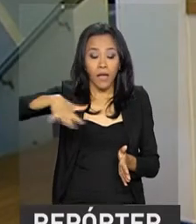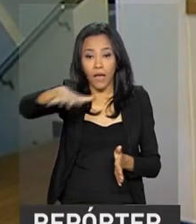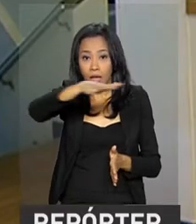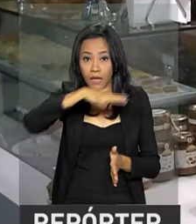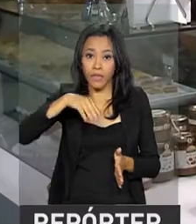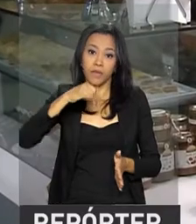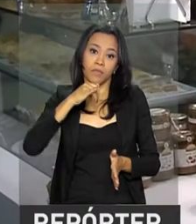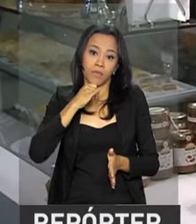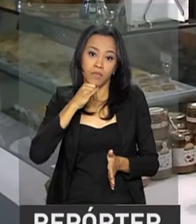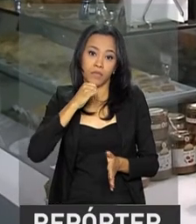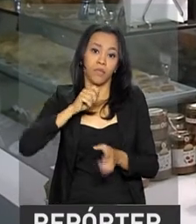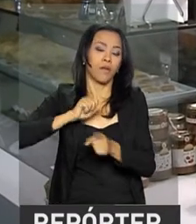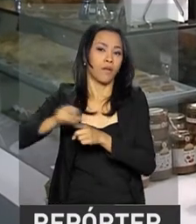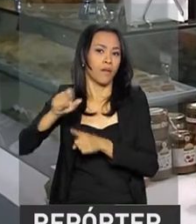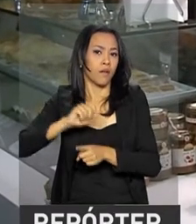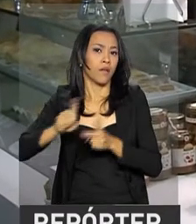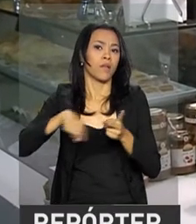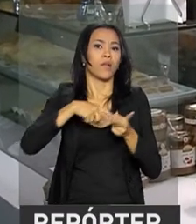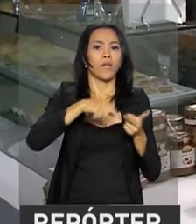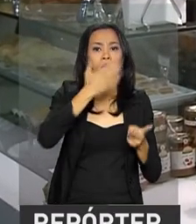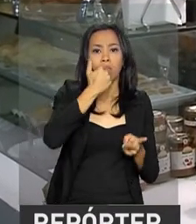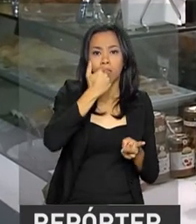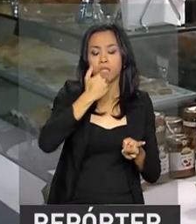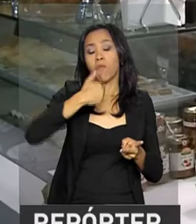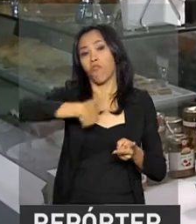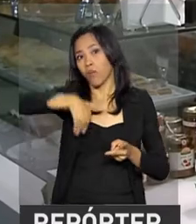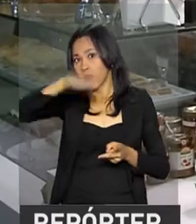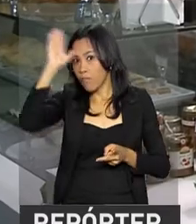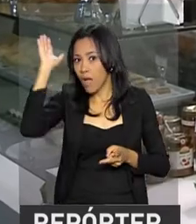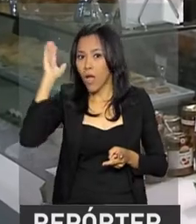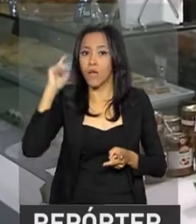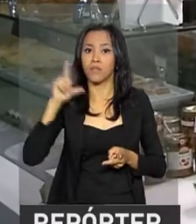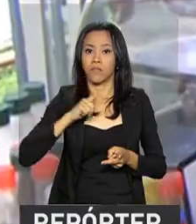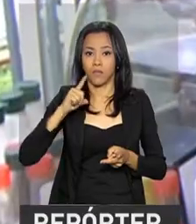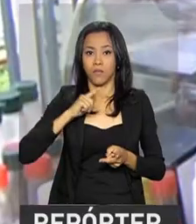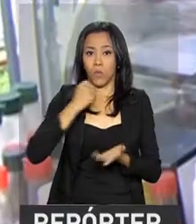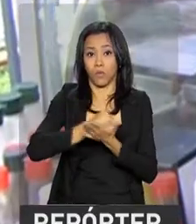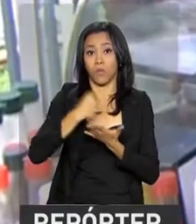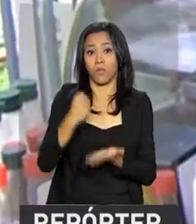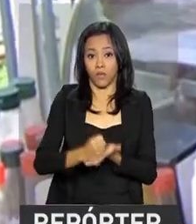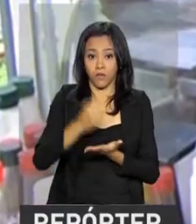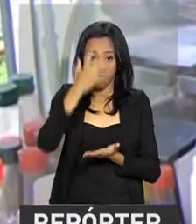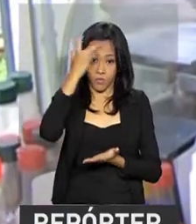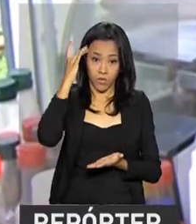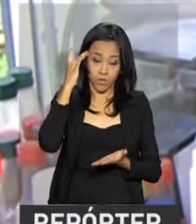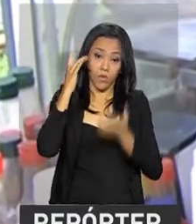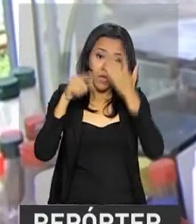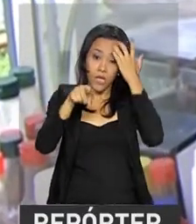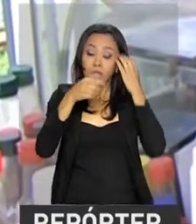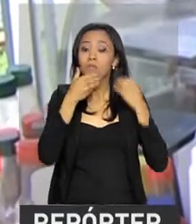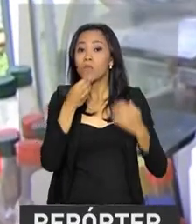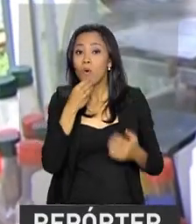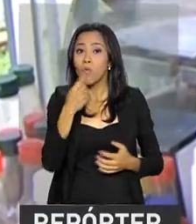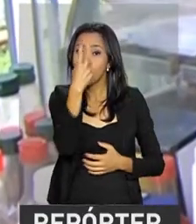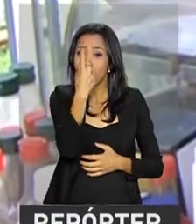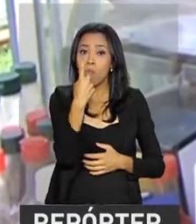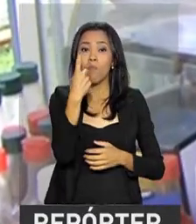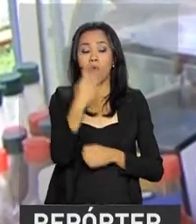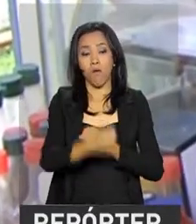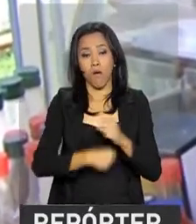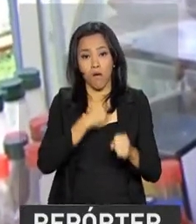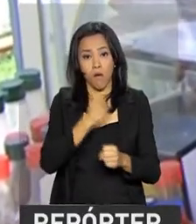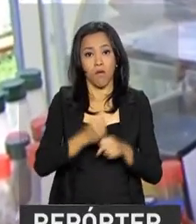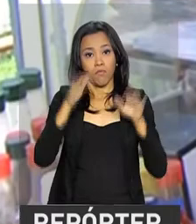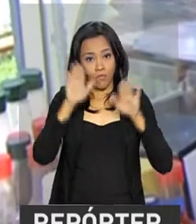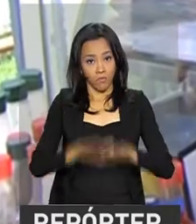alojamento e alimentação foram as que mais receberam trabalhadores alda está há um ano e meio no brasil filho